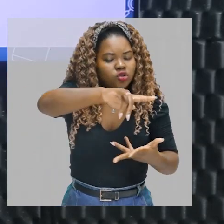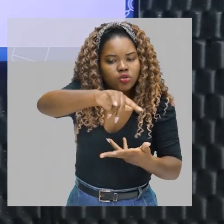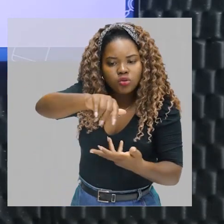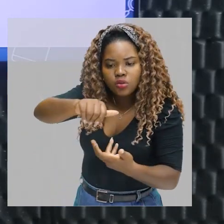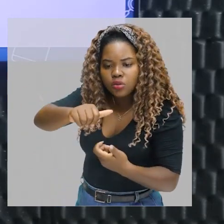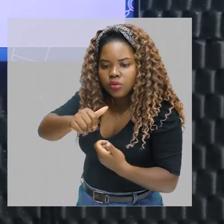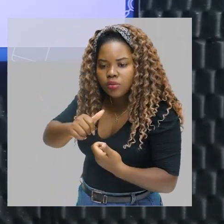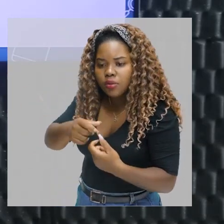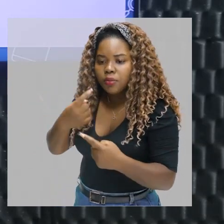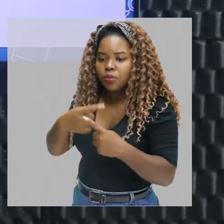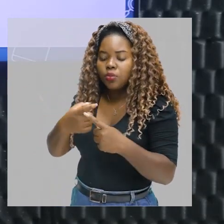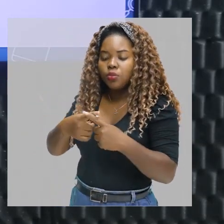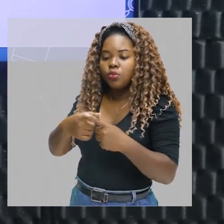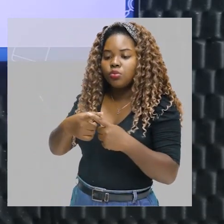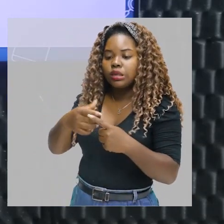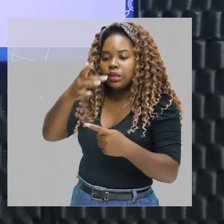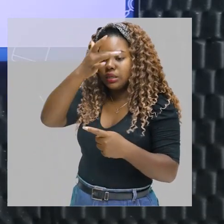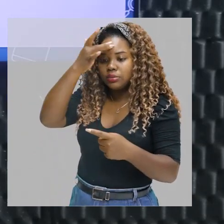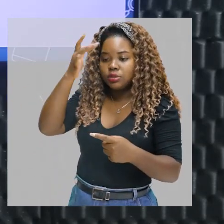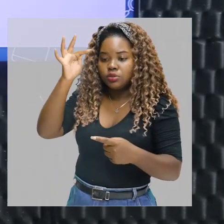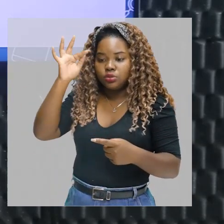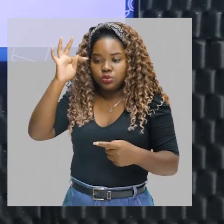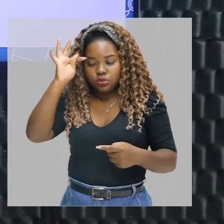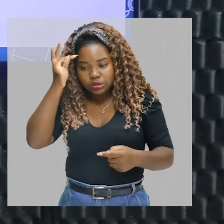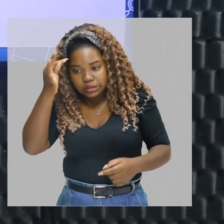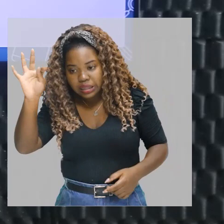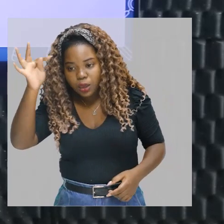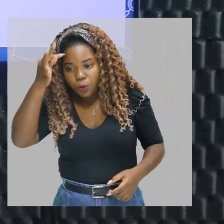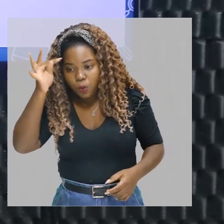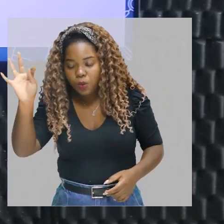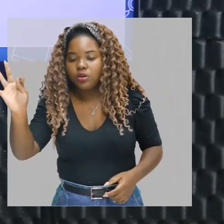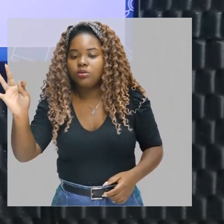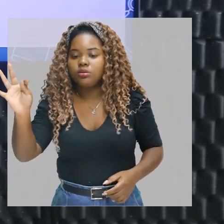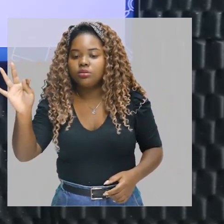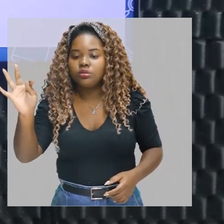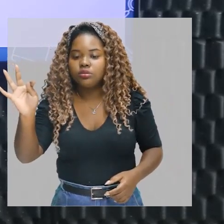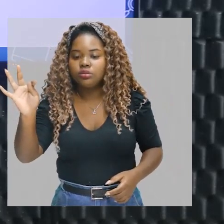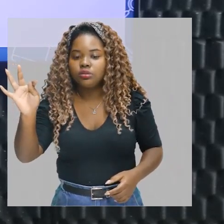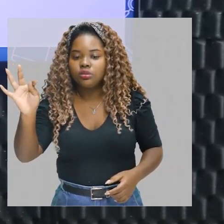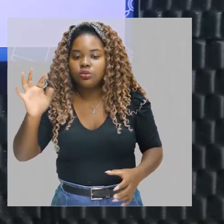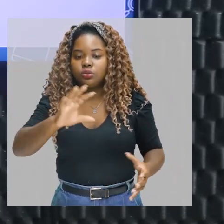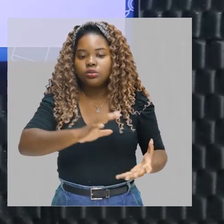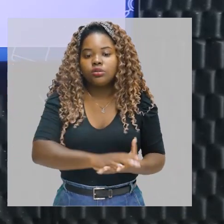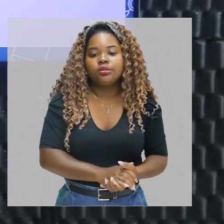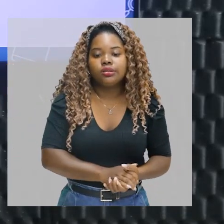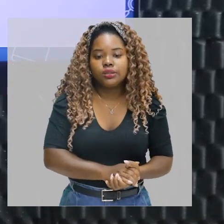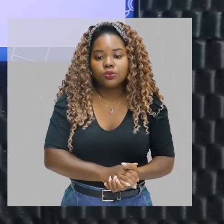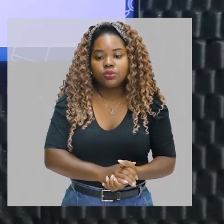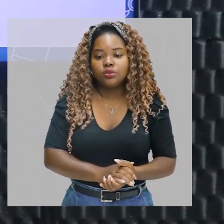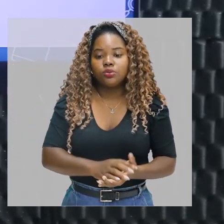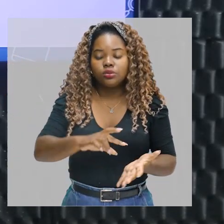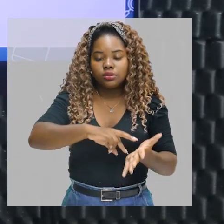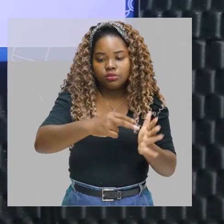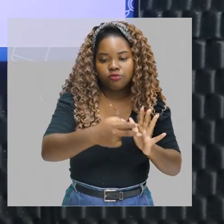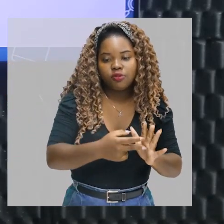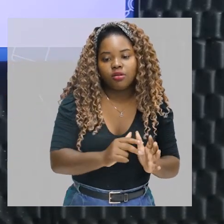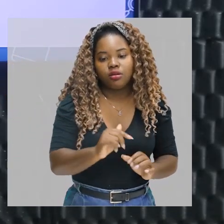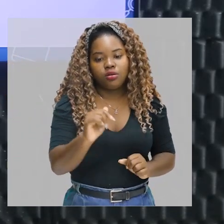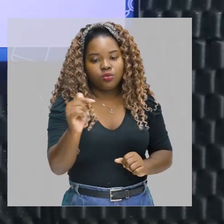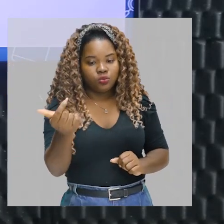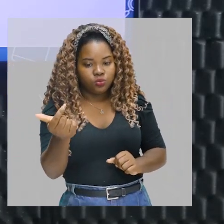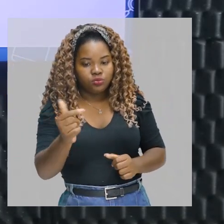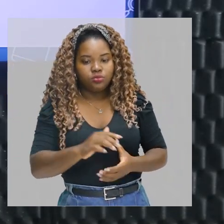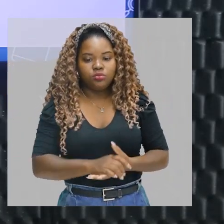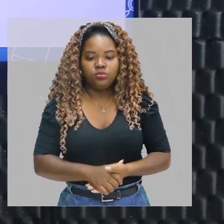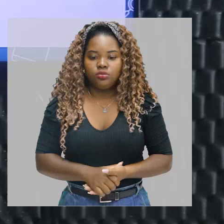o universo tinha outra palavra, tá certo? Porque é o seguinte, ok? Porque é o